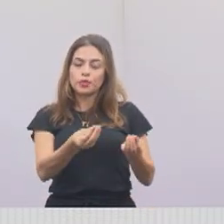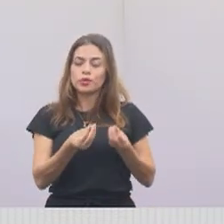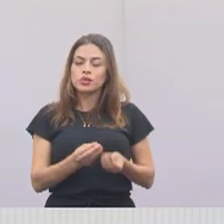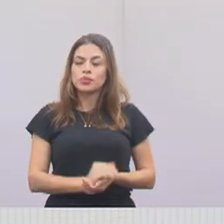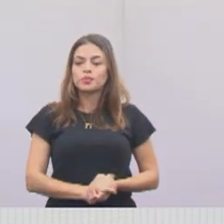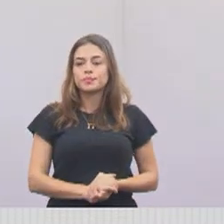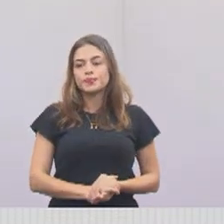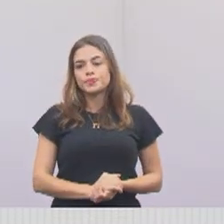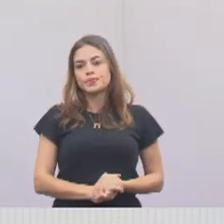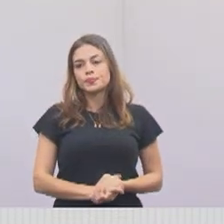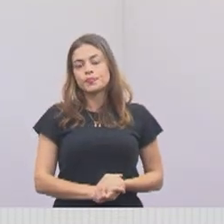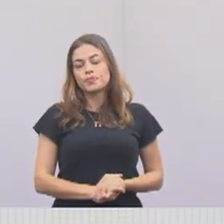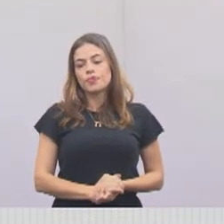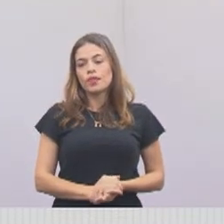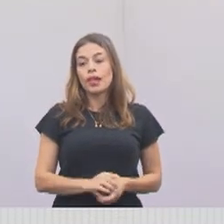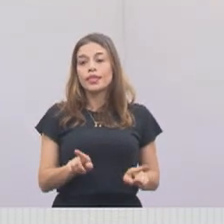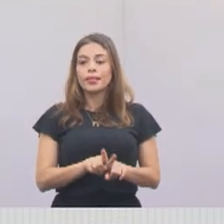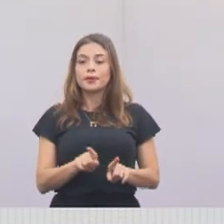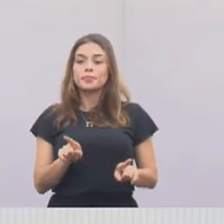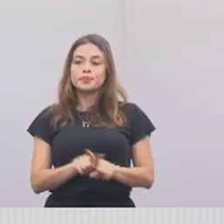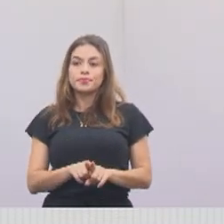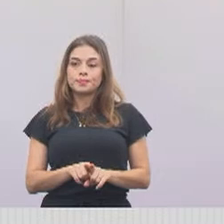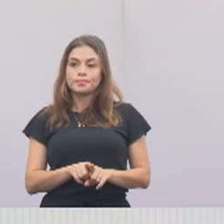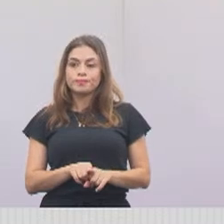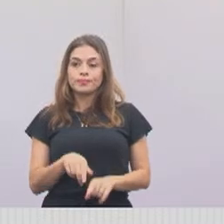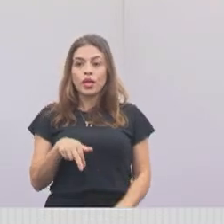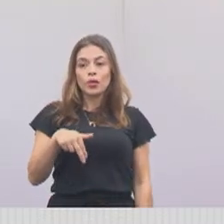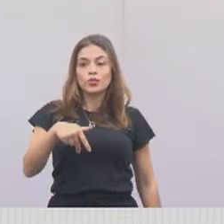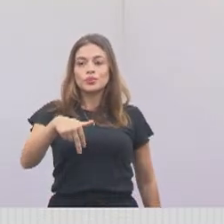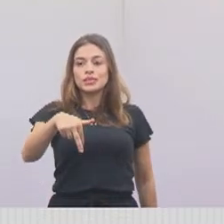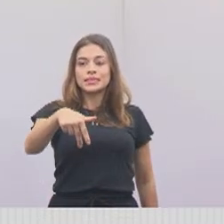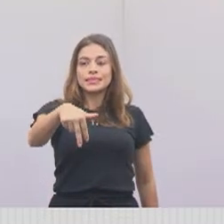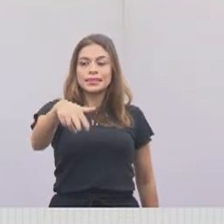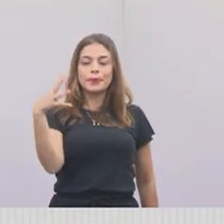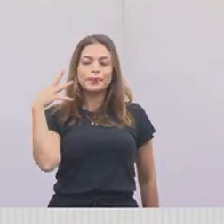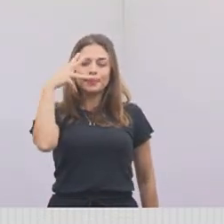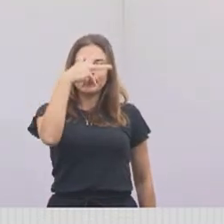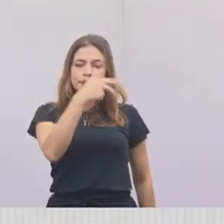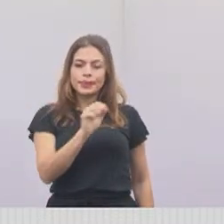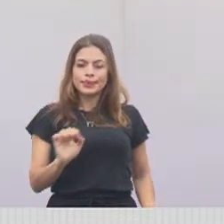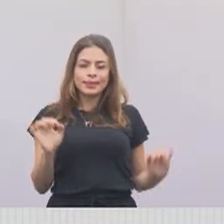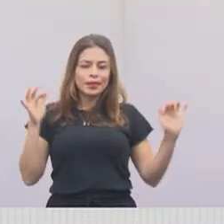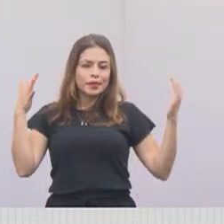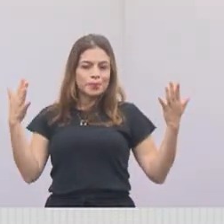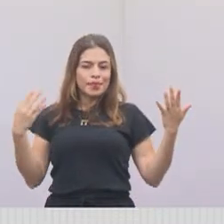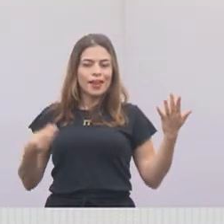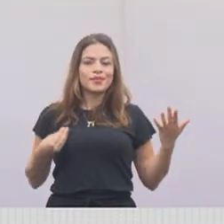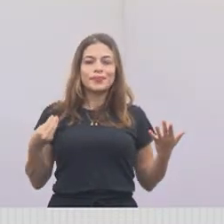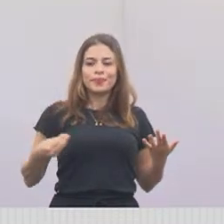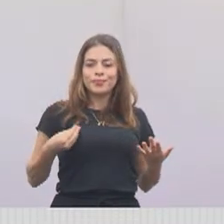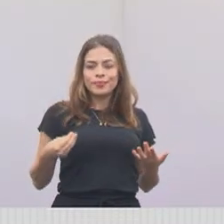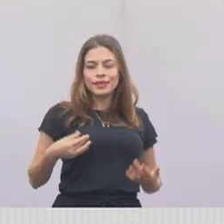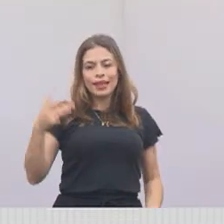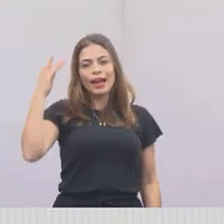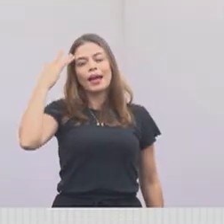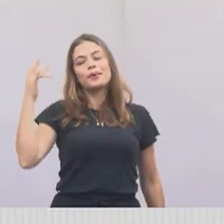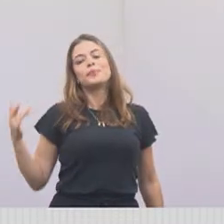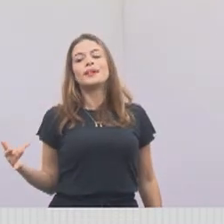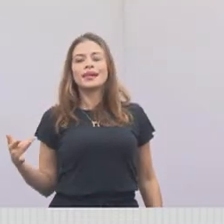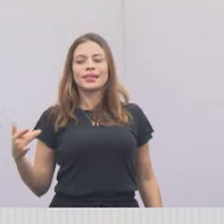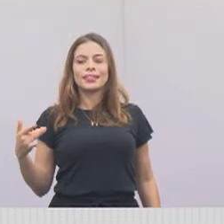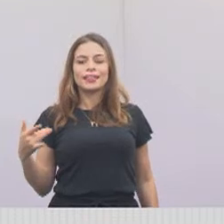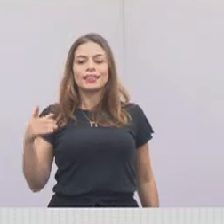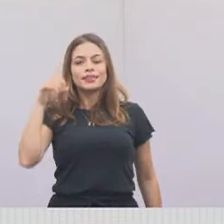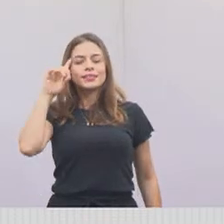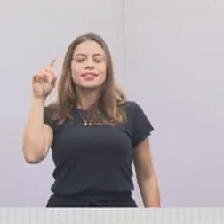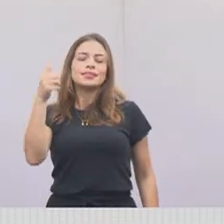Também, né, o desfile de beleza, Celebrar a Vida, que nós vamos ter também amanhã, dia 19, no shopping de